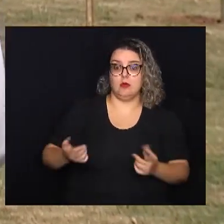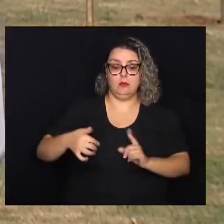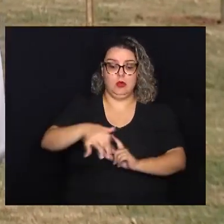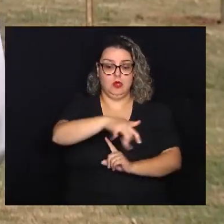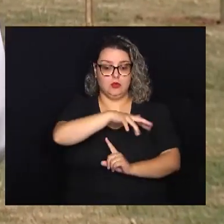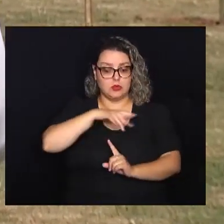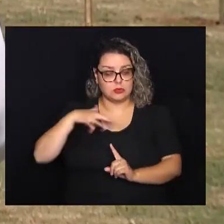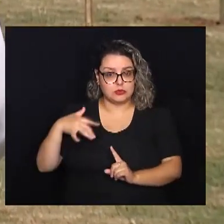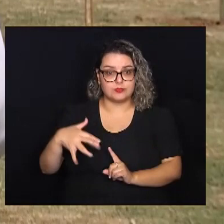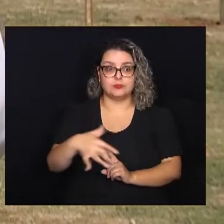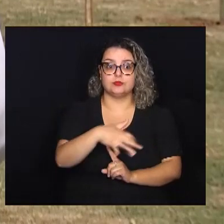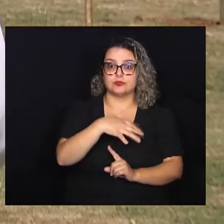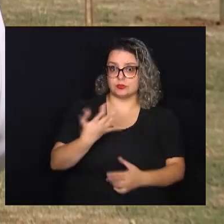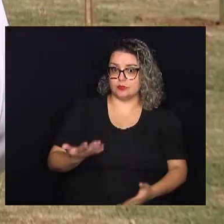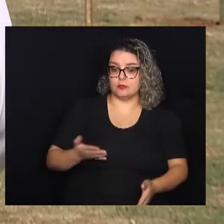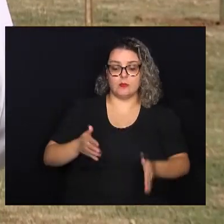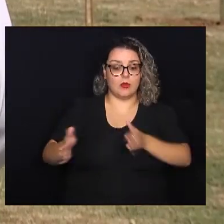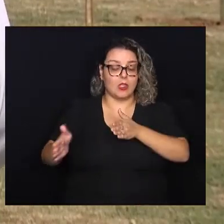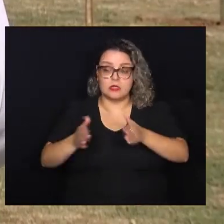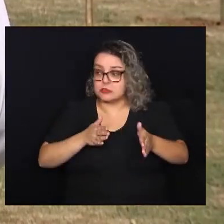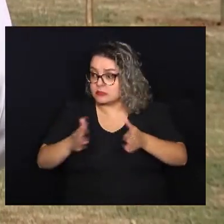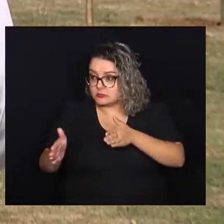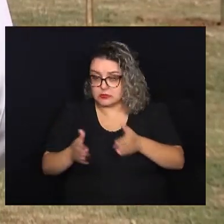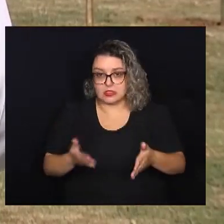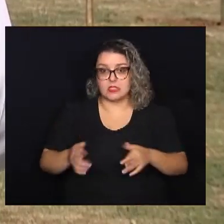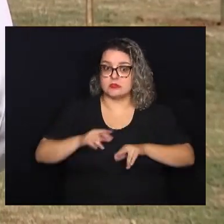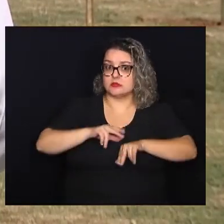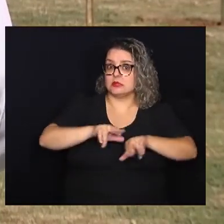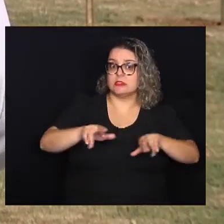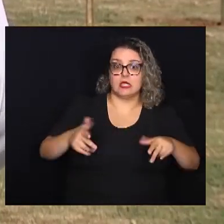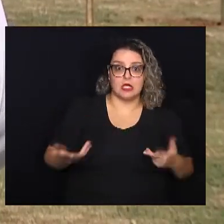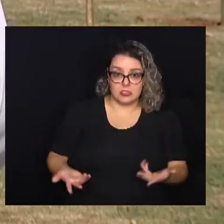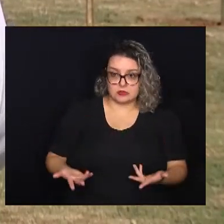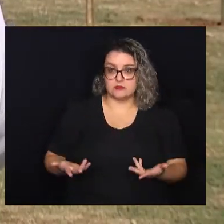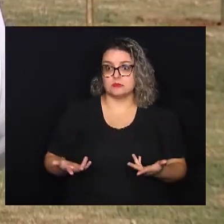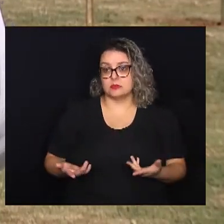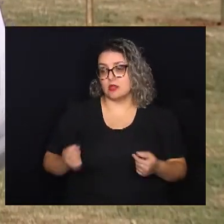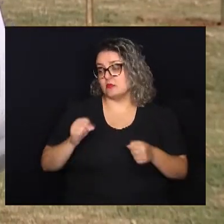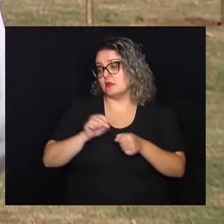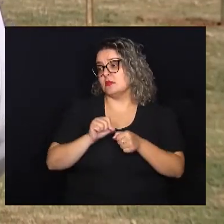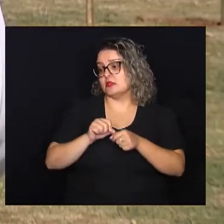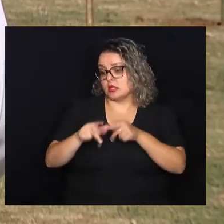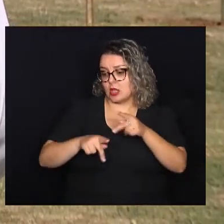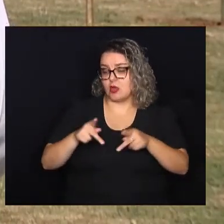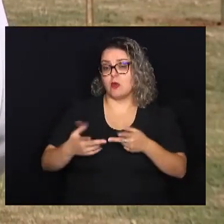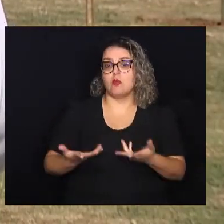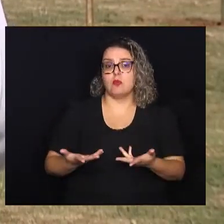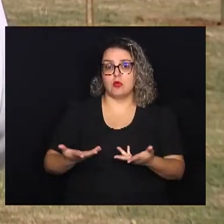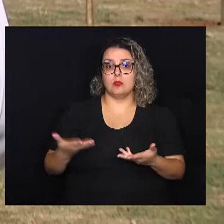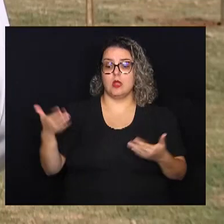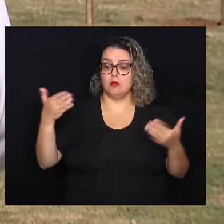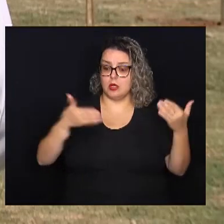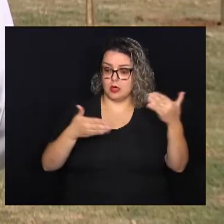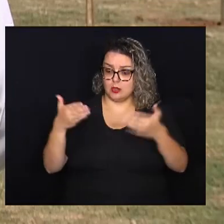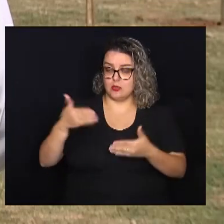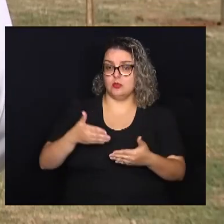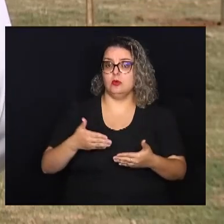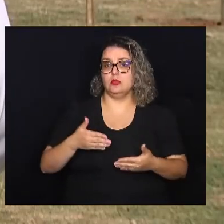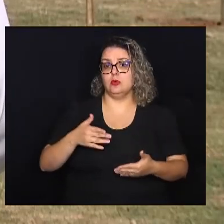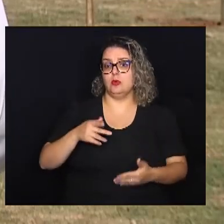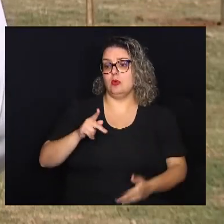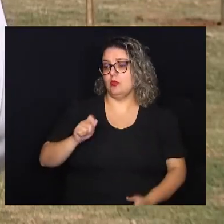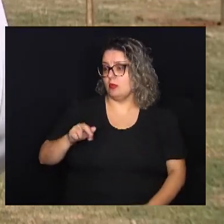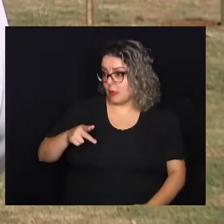para acessibilidades vai fazer com que a população ao público que frequenta o parque tem a